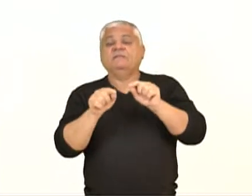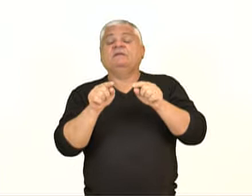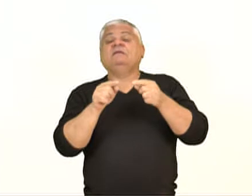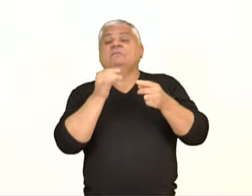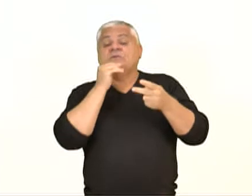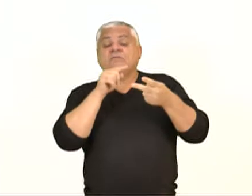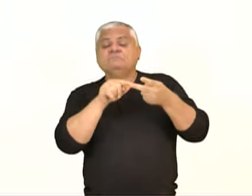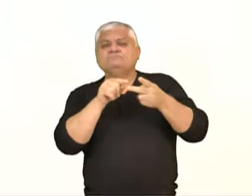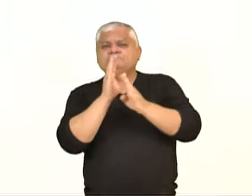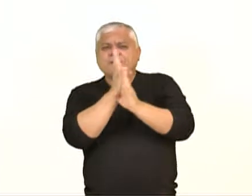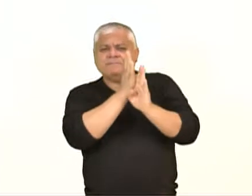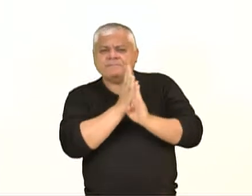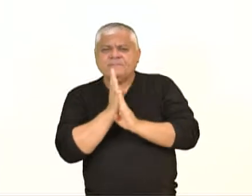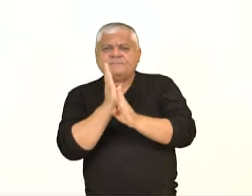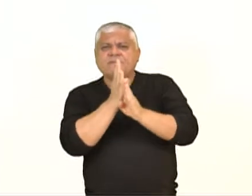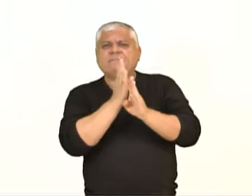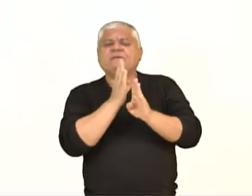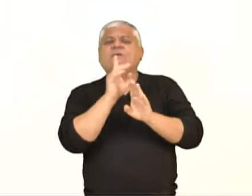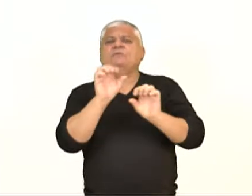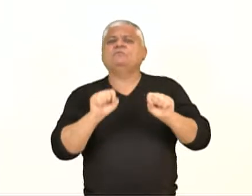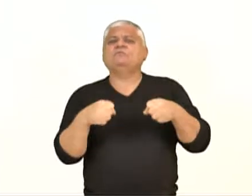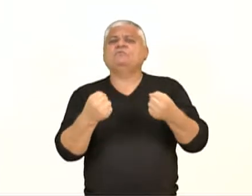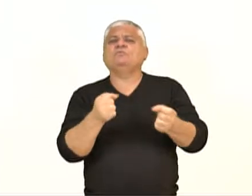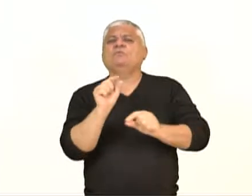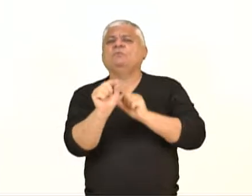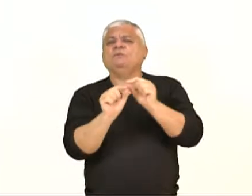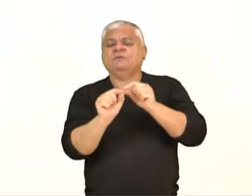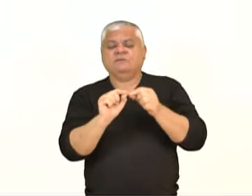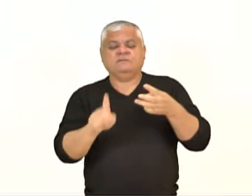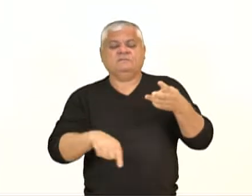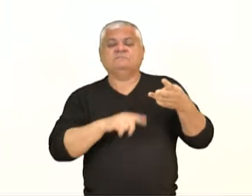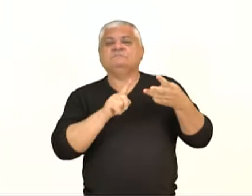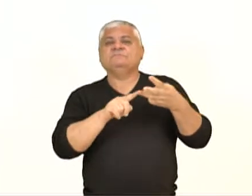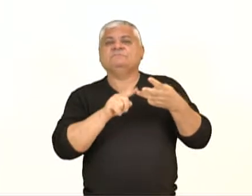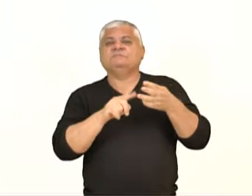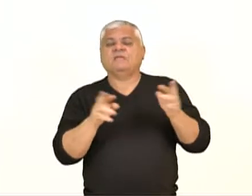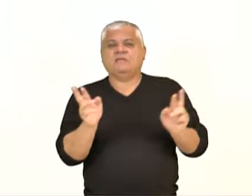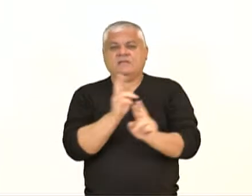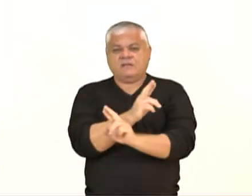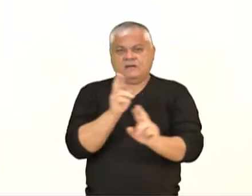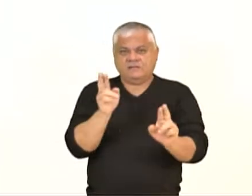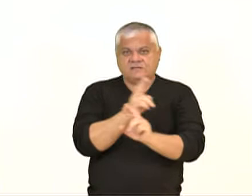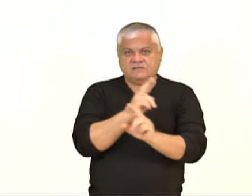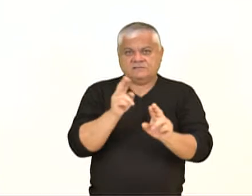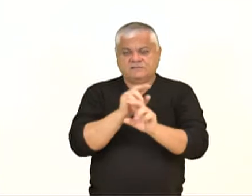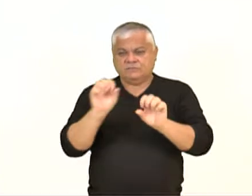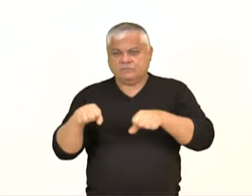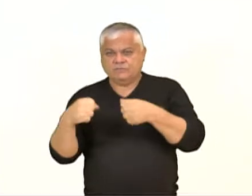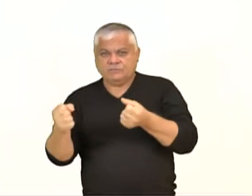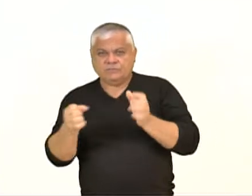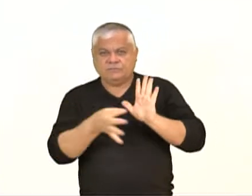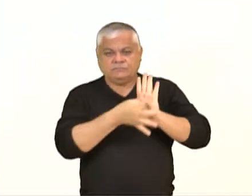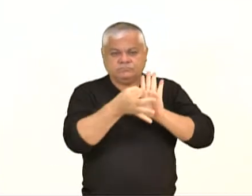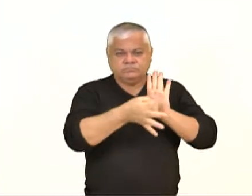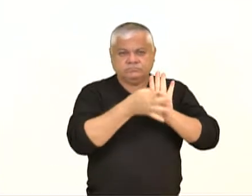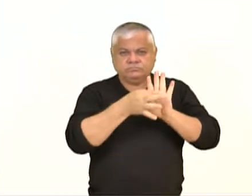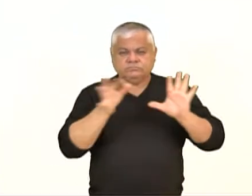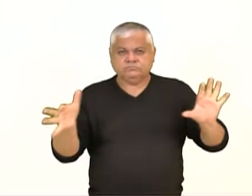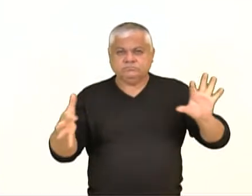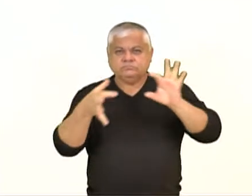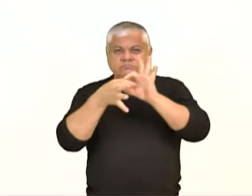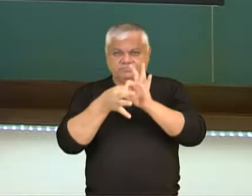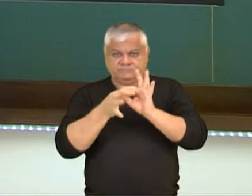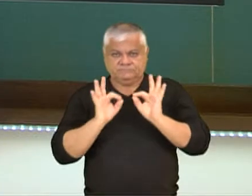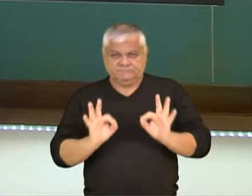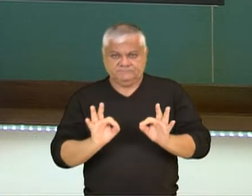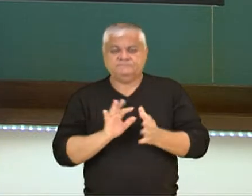pretende identificar a tese do texto e, finalmente, estabelecer relações entre a tese e argumentos oferecidos para